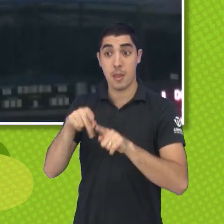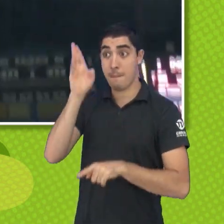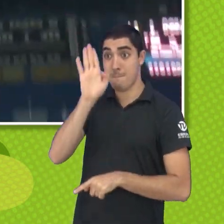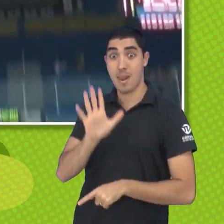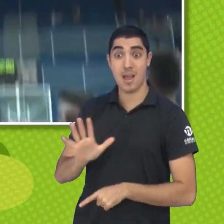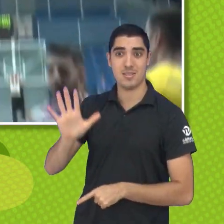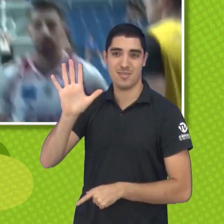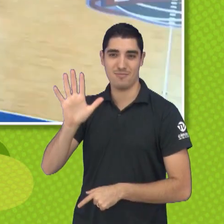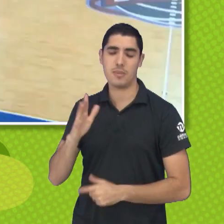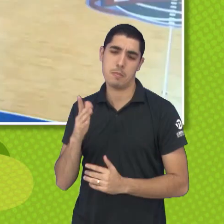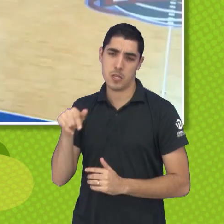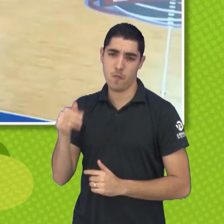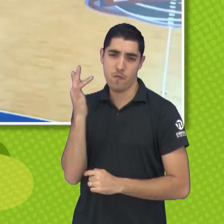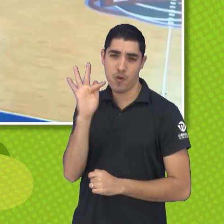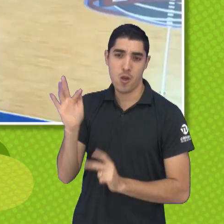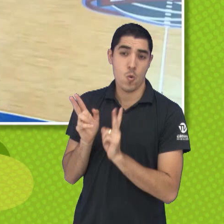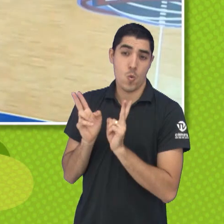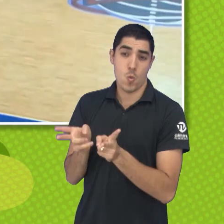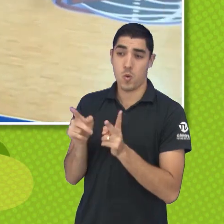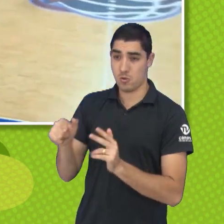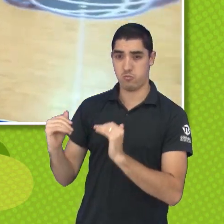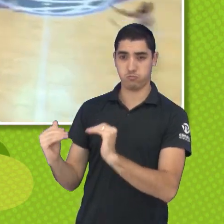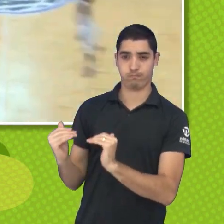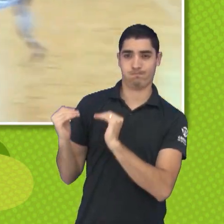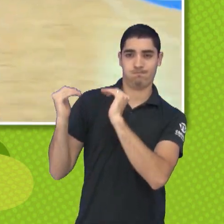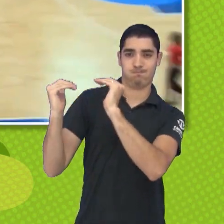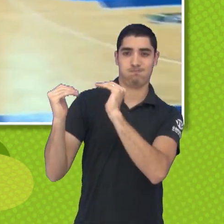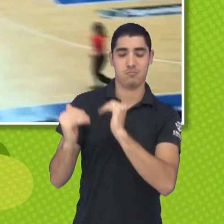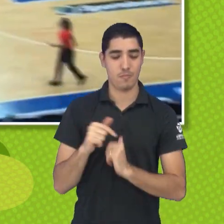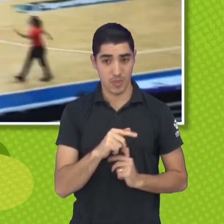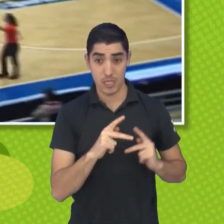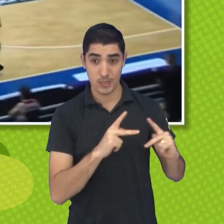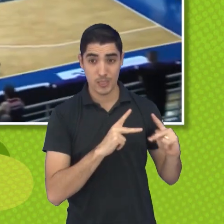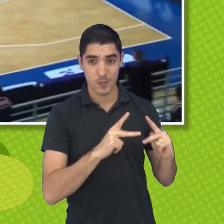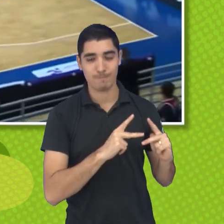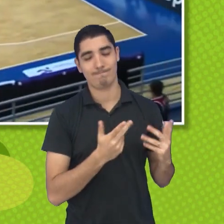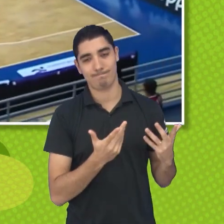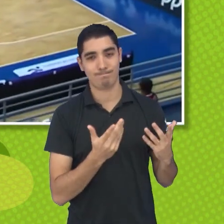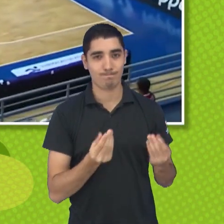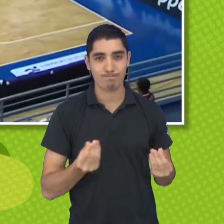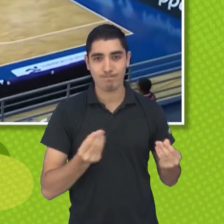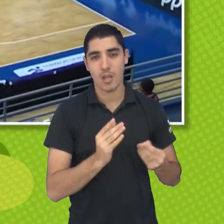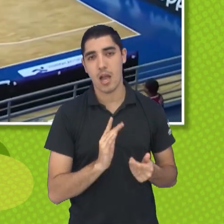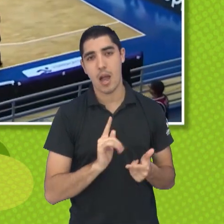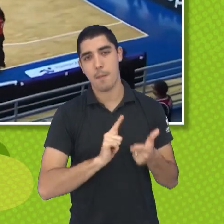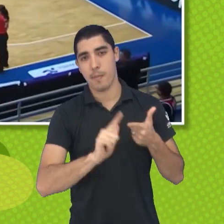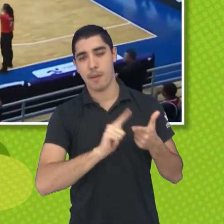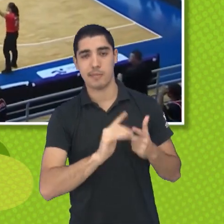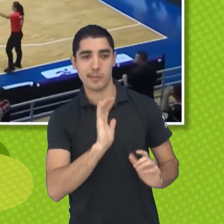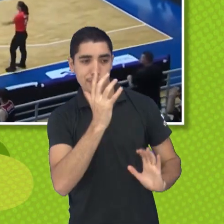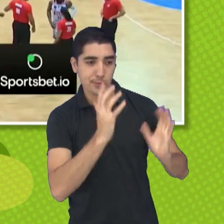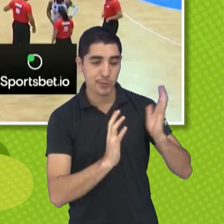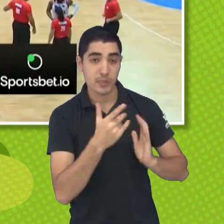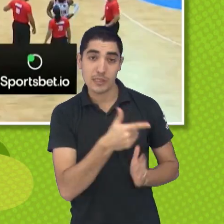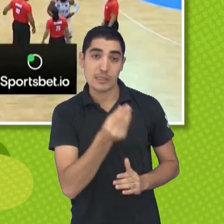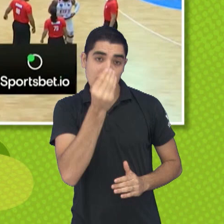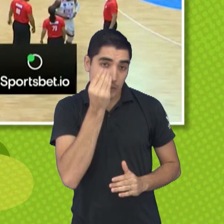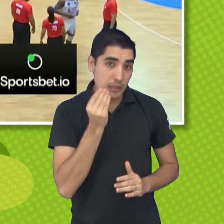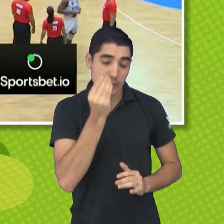manteve essa hegemonia, esse patamar mais alto, enquanto o São José teve problemas no meio do caminho aí e agora está tentando se